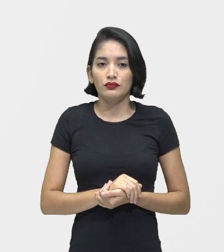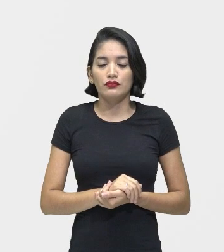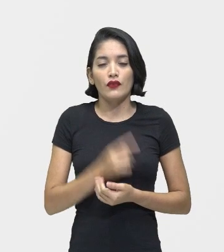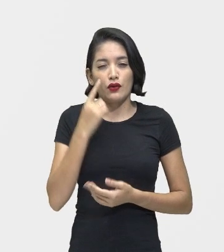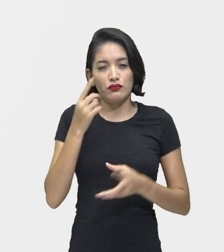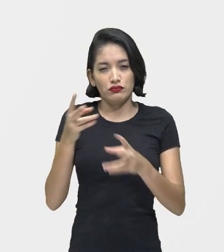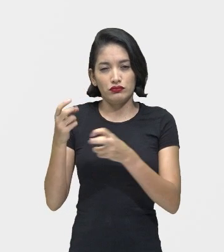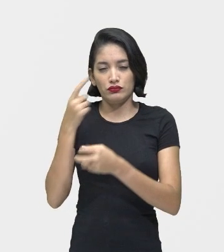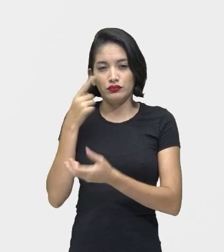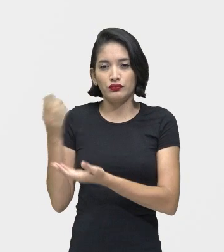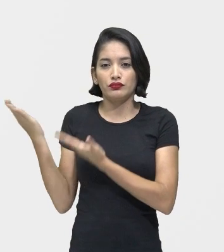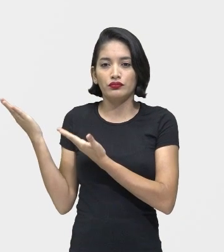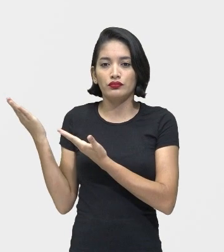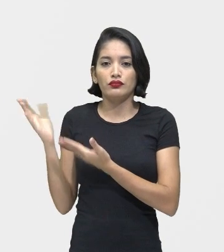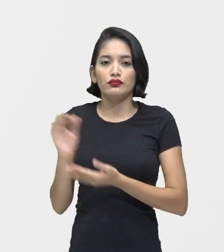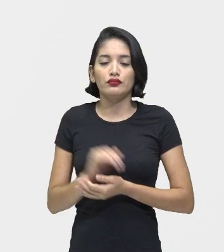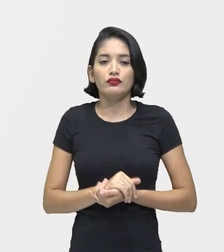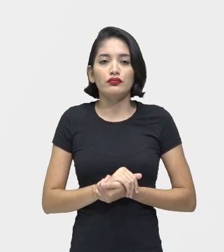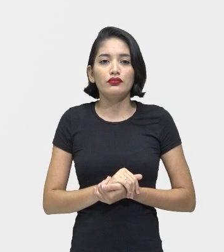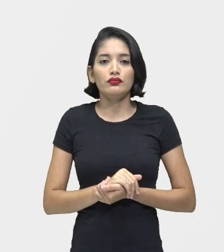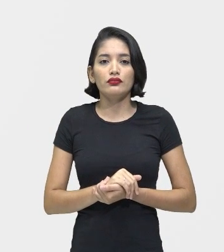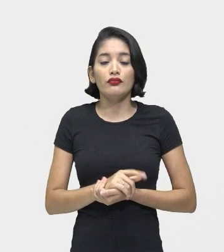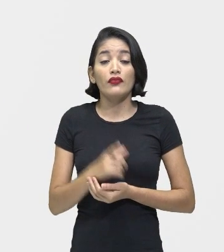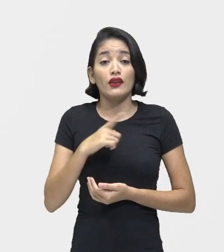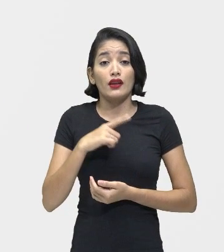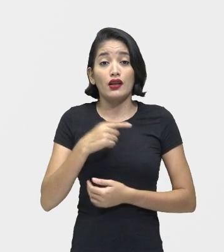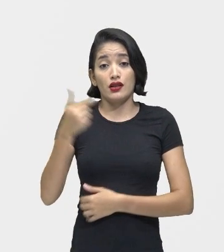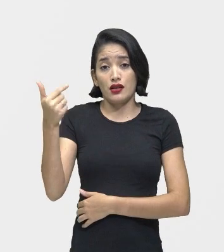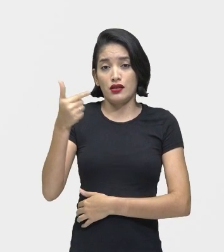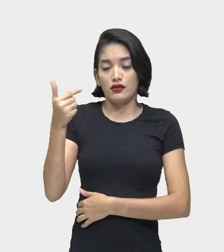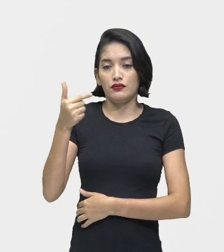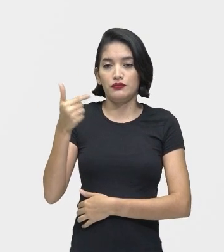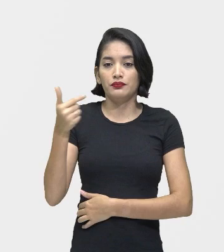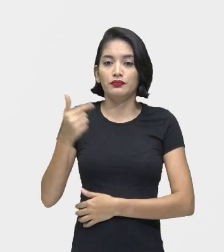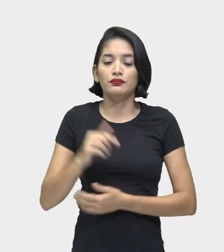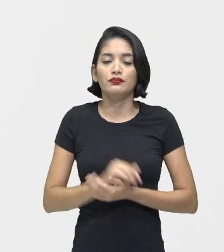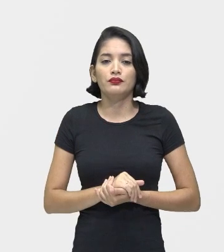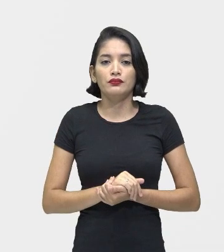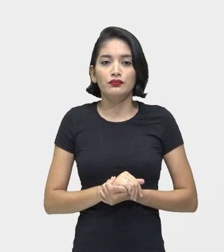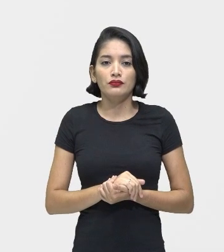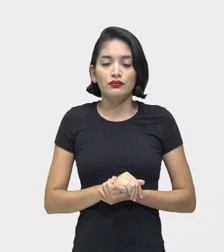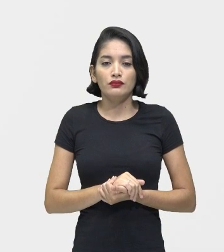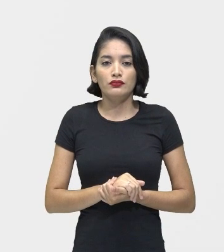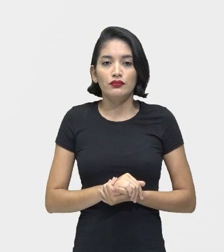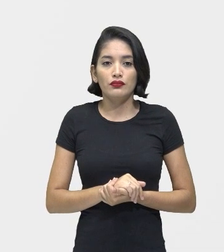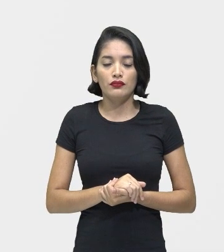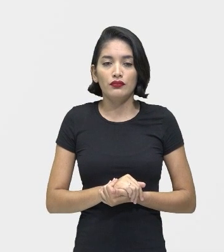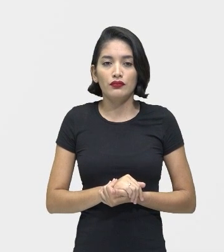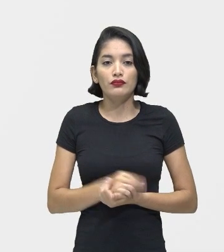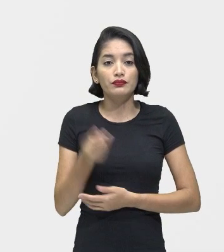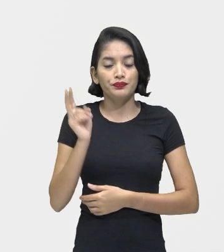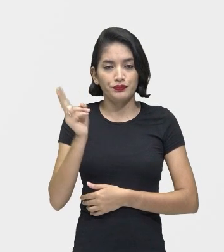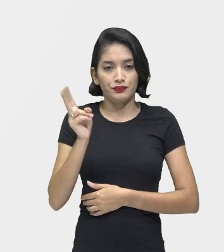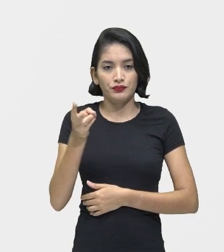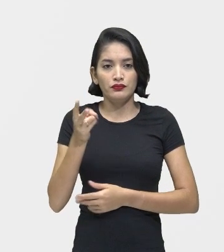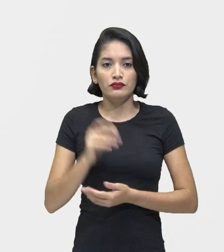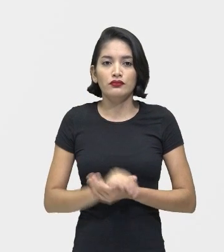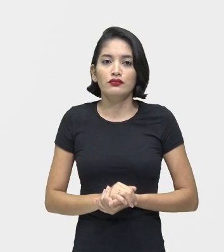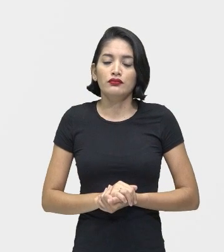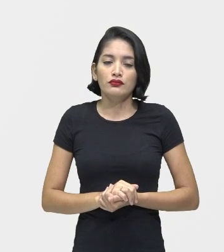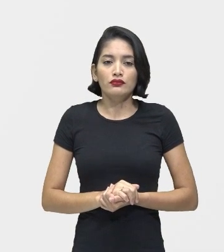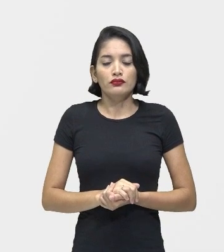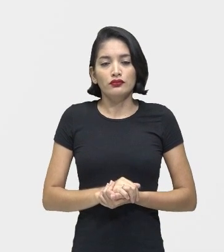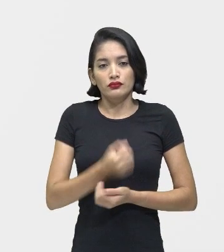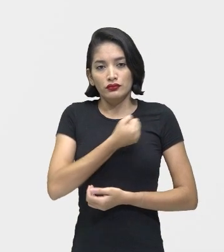observar aí. E aí nós temos, né, a letra A, B, C e D, e na sequência nós temos a questão